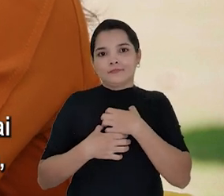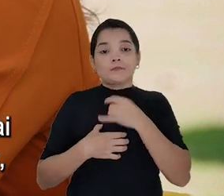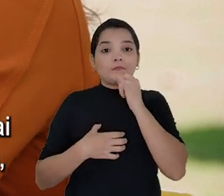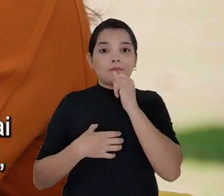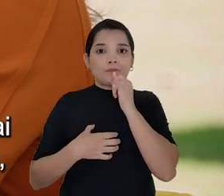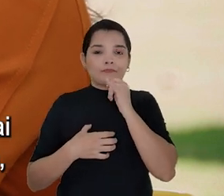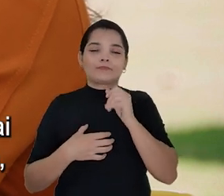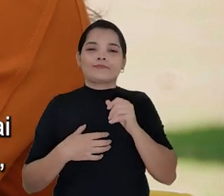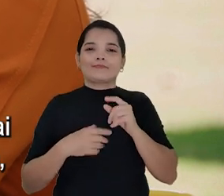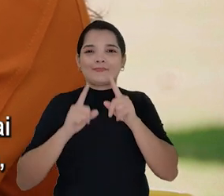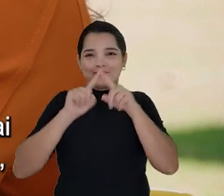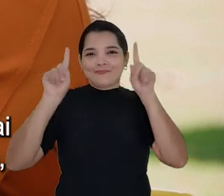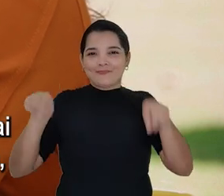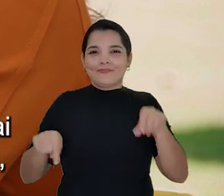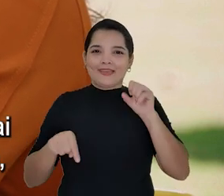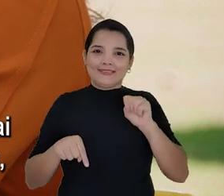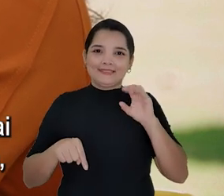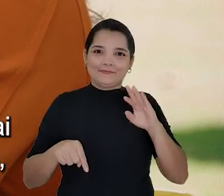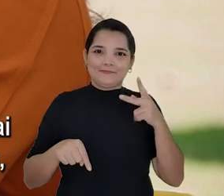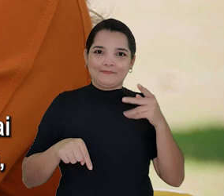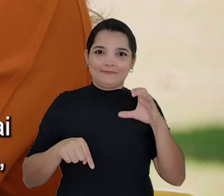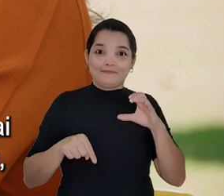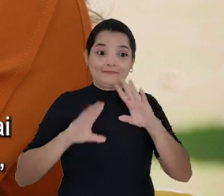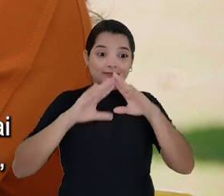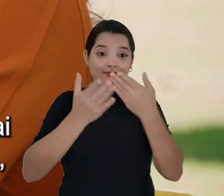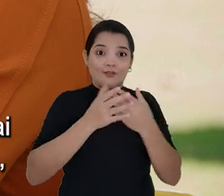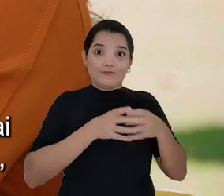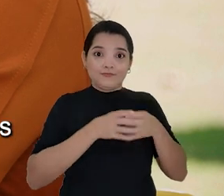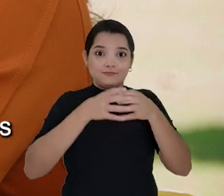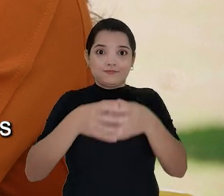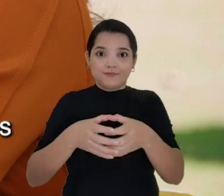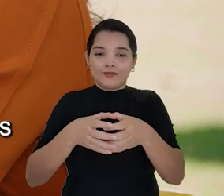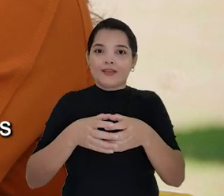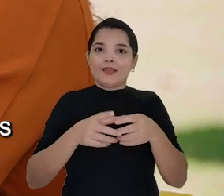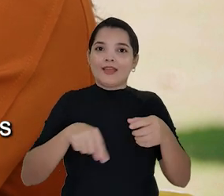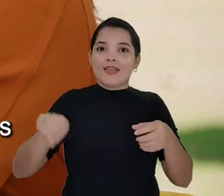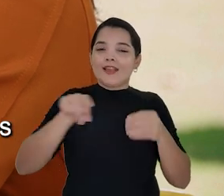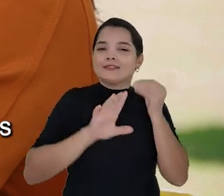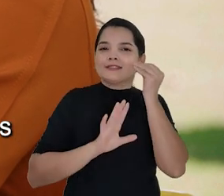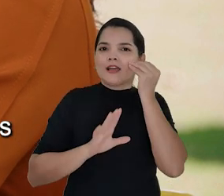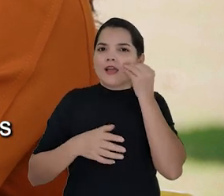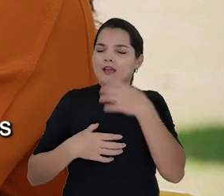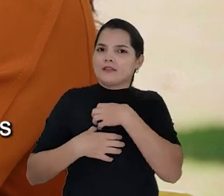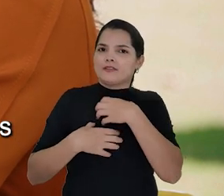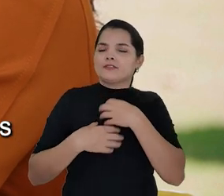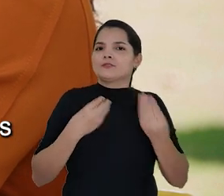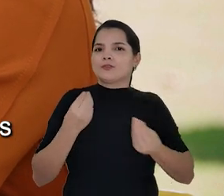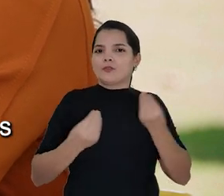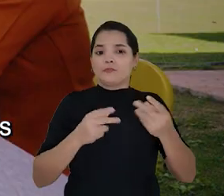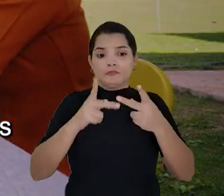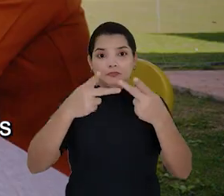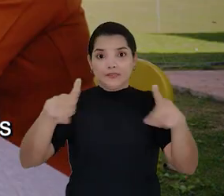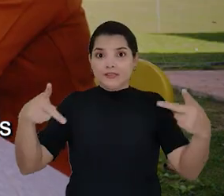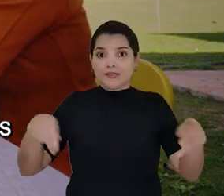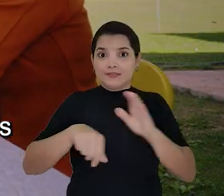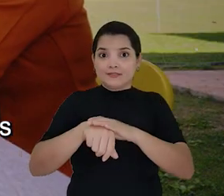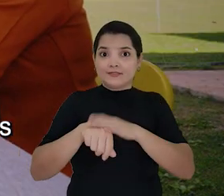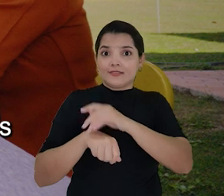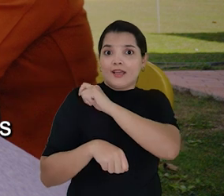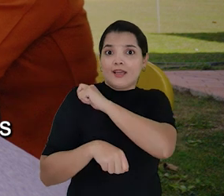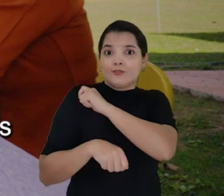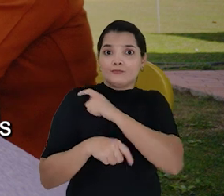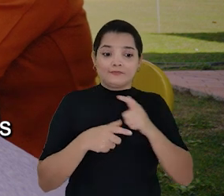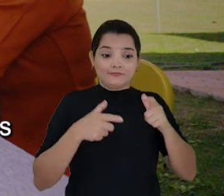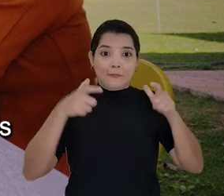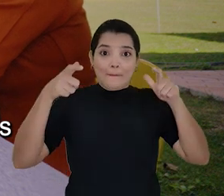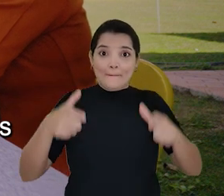sbpc vai à escola eh as experimentações são construídas muitas vezes com os artefatos que os estudantes arrumam no